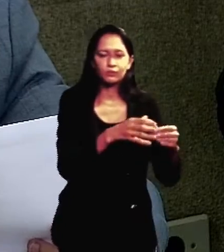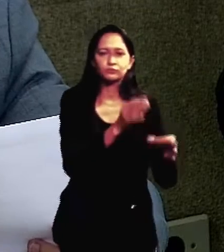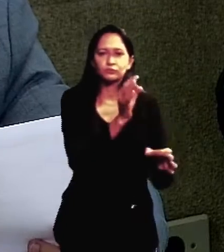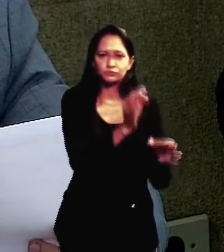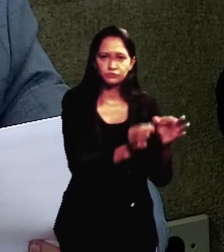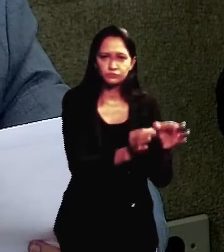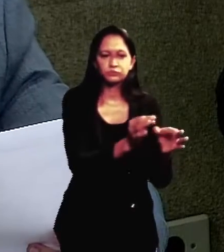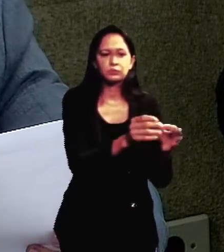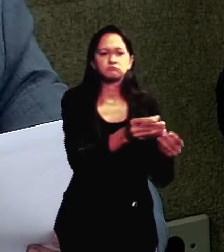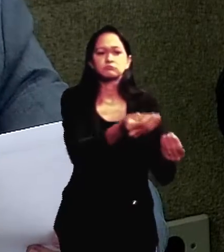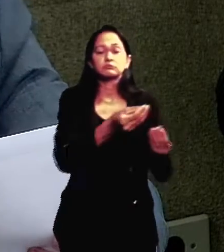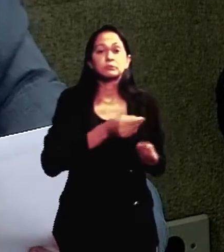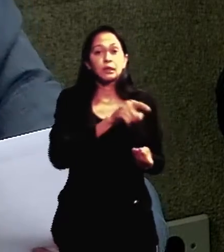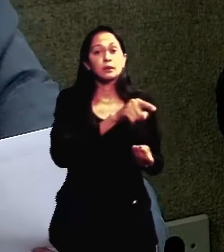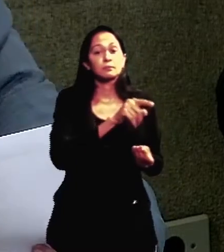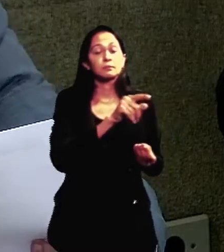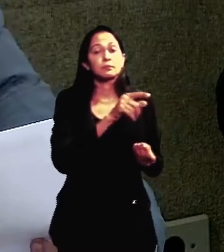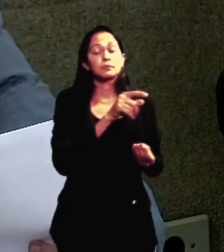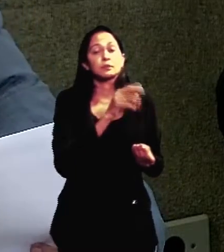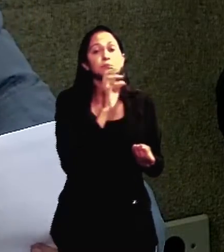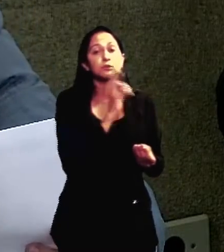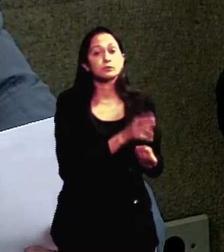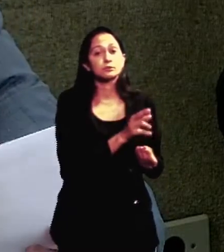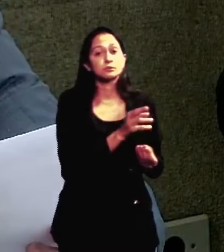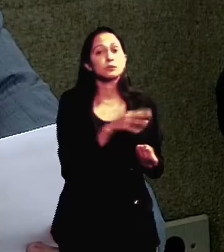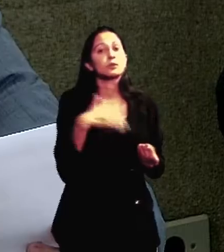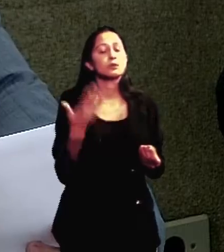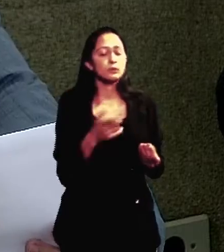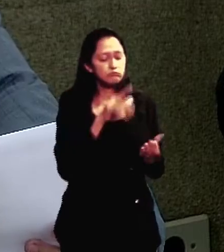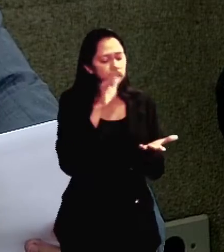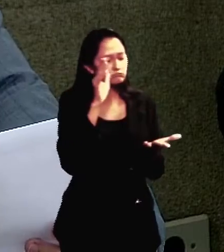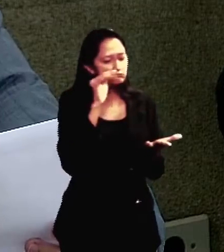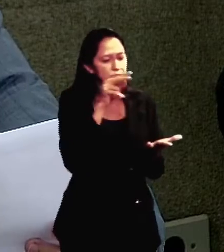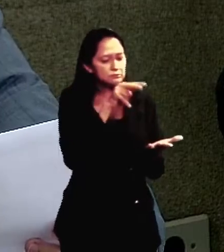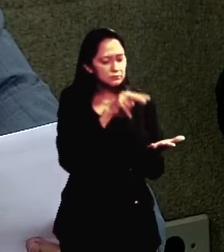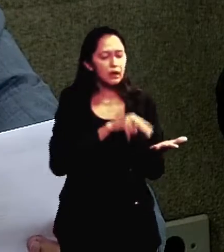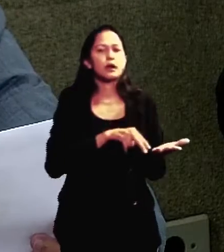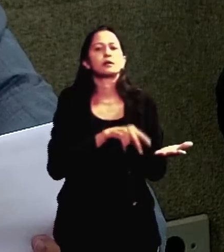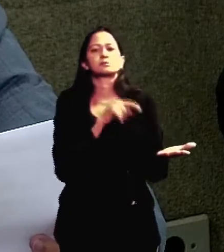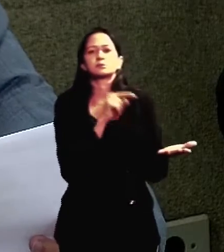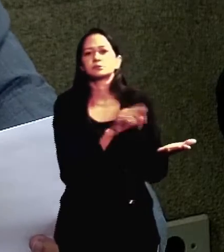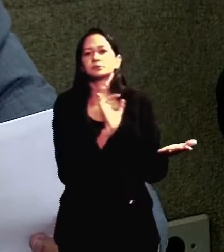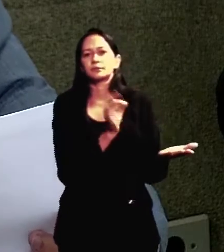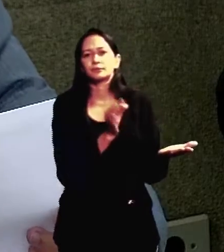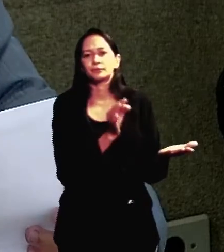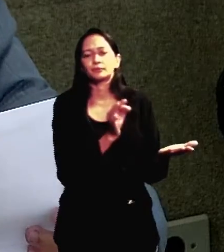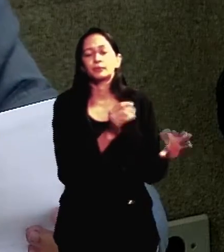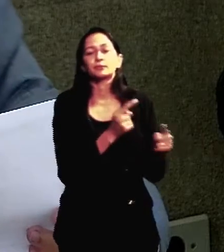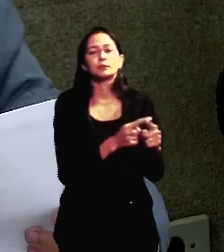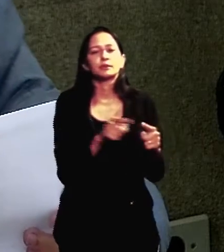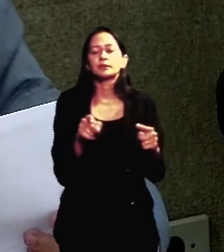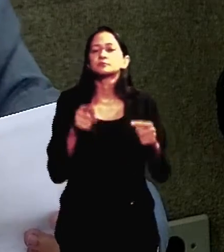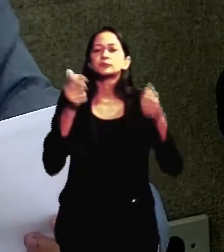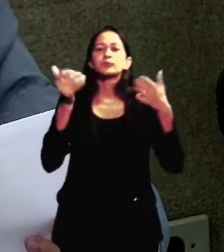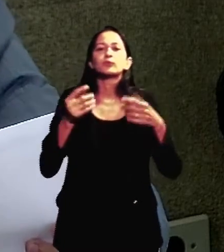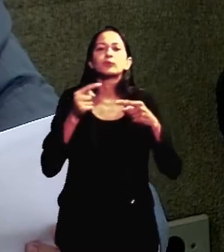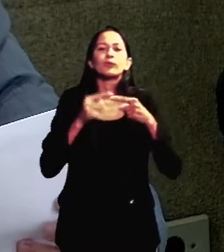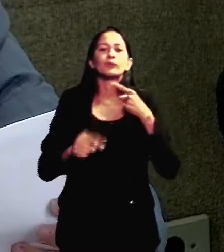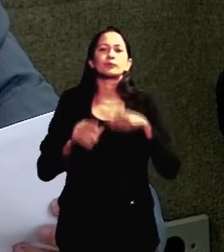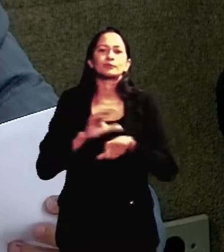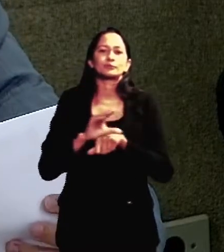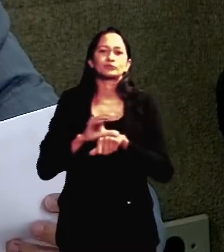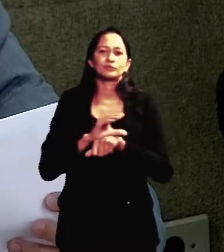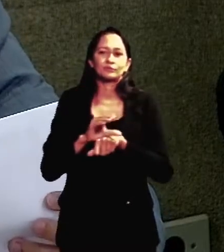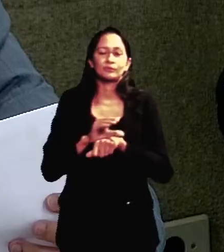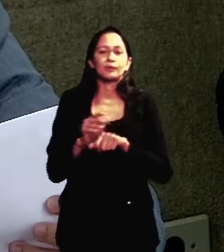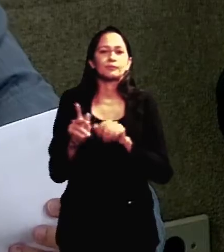oportunidade de ler o parecer da Procuradoria, nesse caso, acho que a Procuradoria da Câmara está correta em entender como inconstitucional